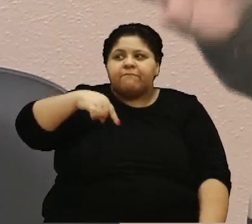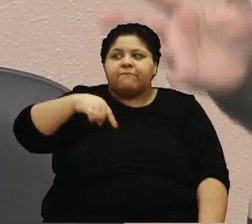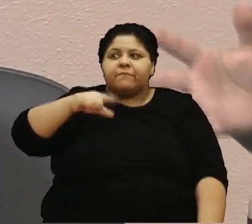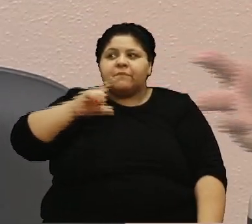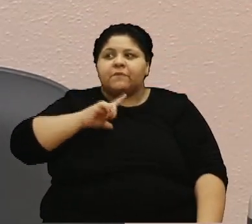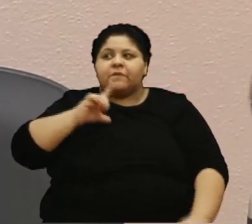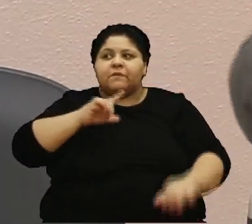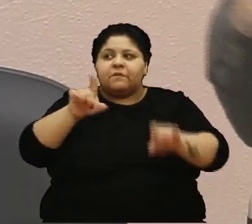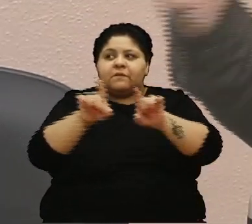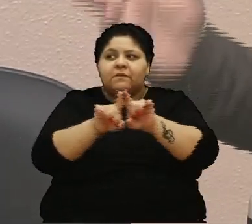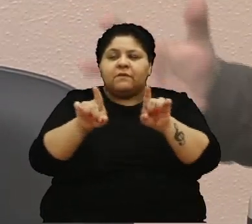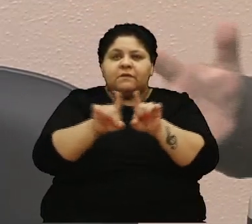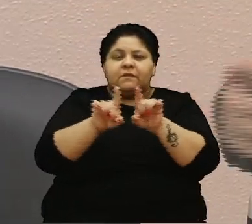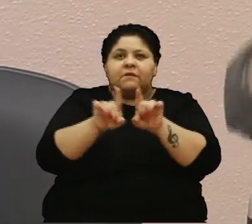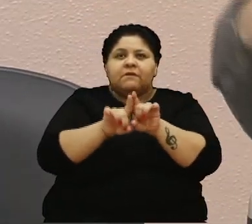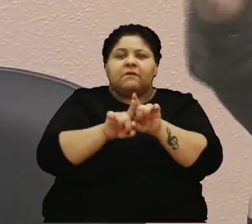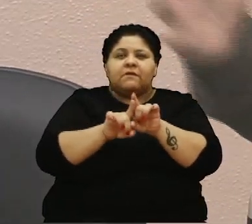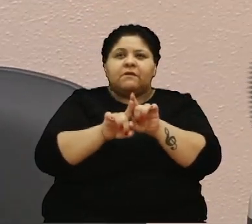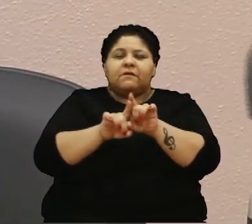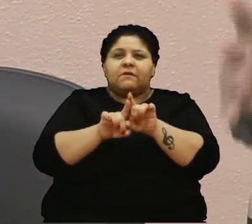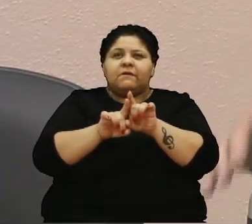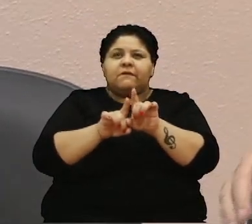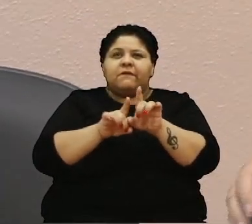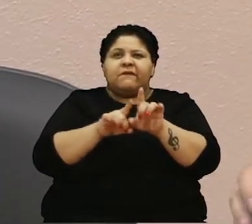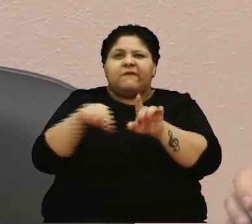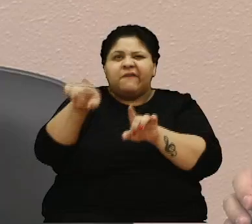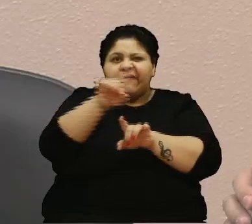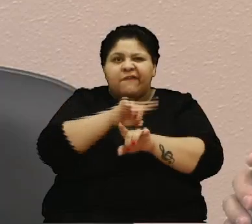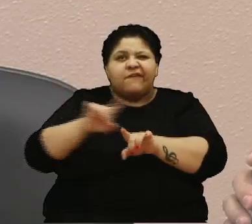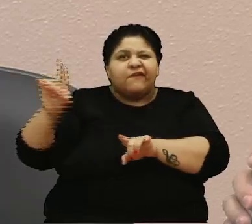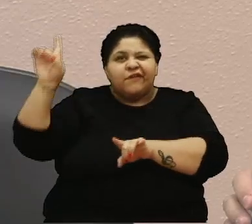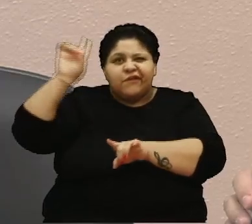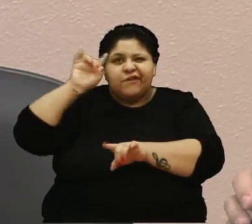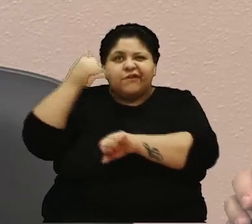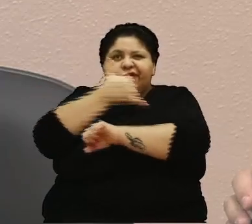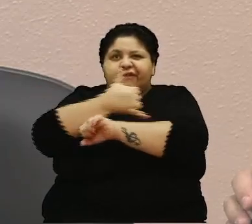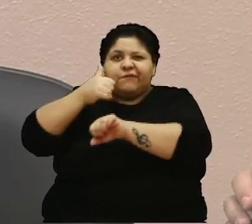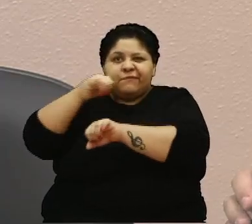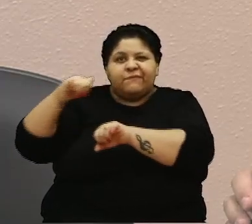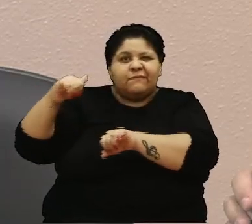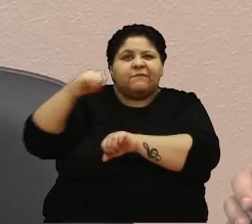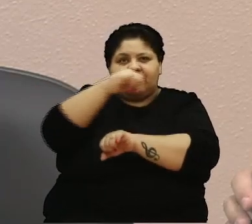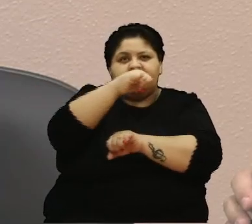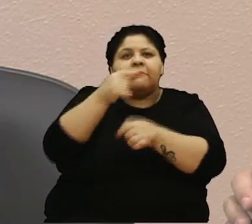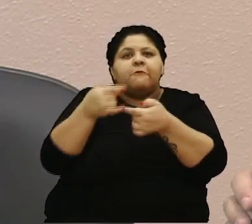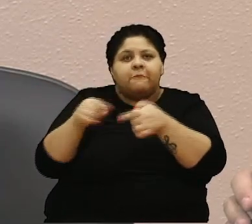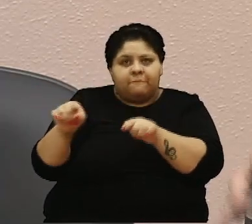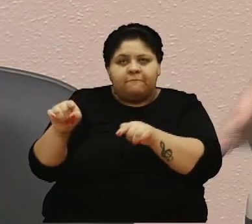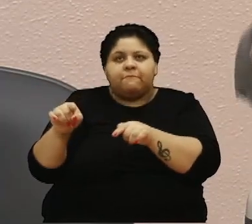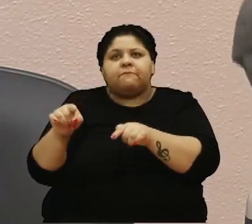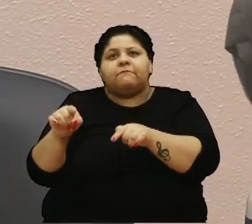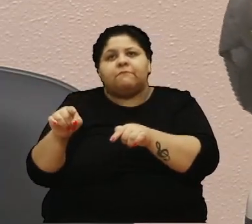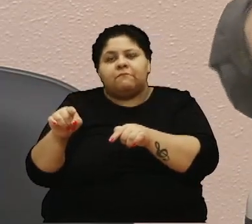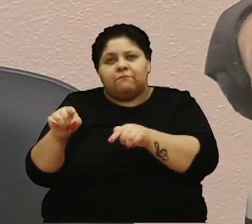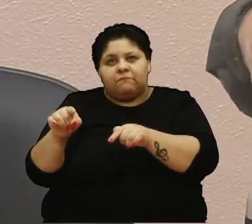uma questão logística envolvendo, né, o senhor sabe, das diárias e passagens, enfim, mas